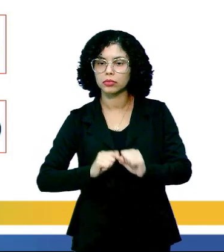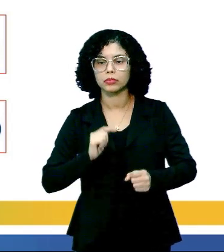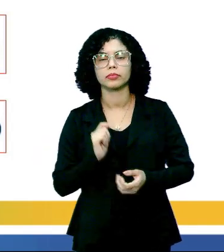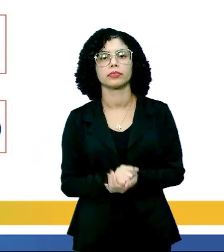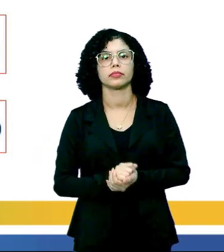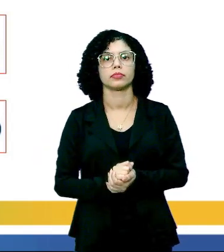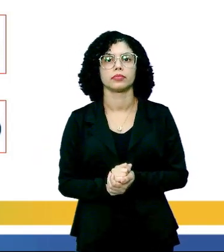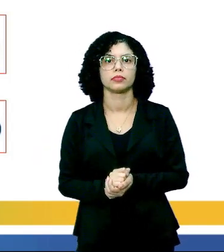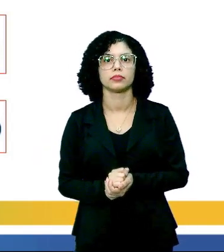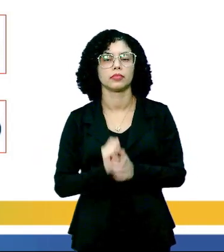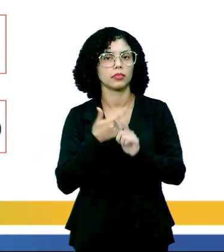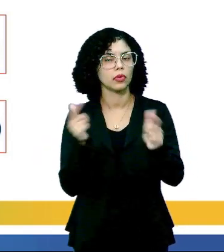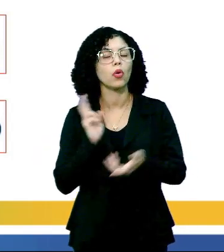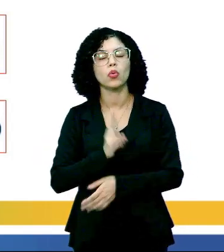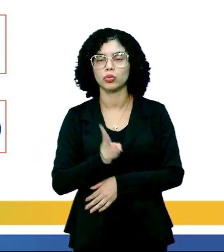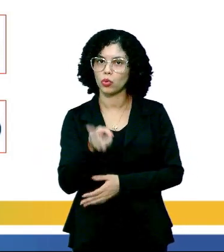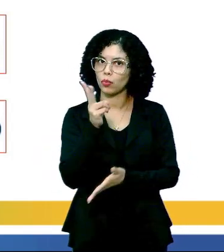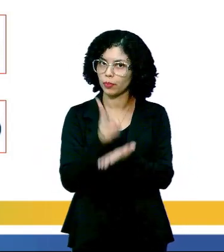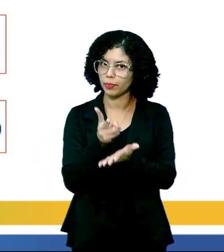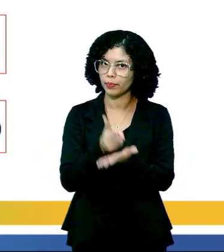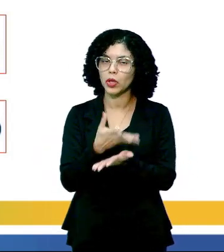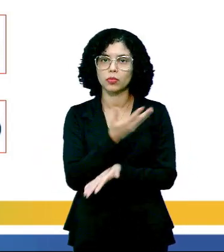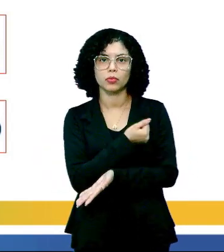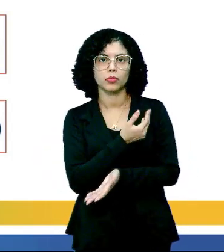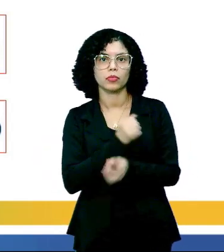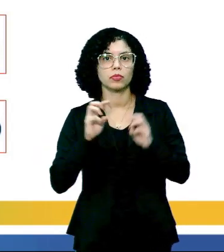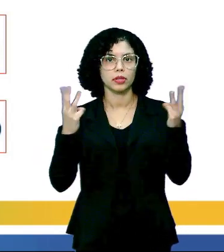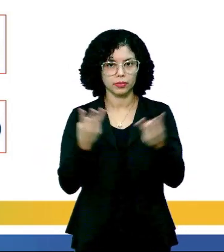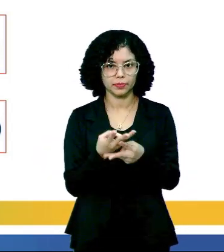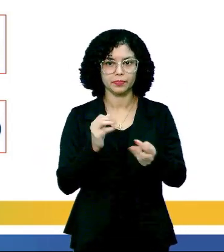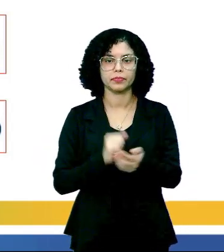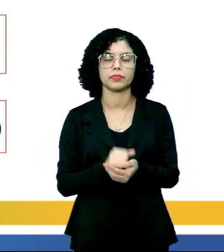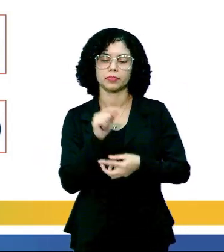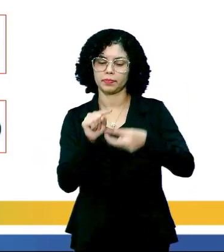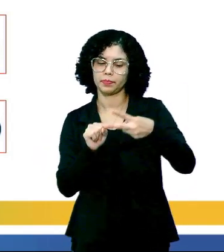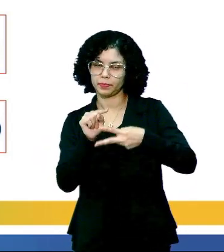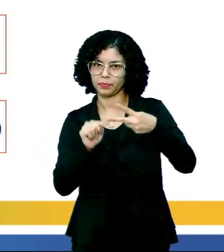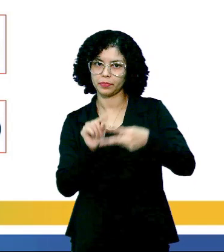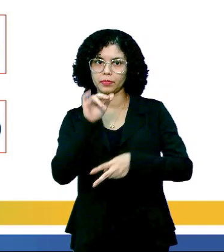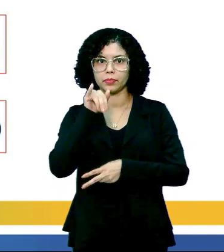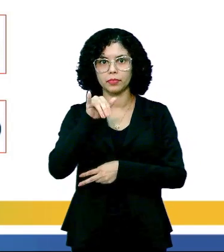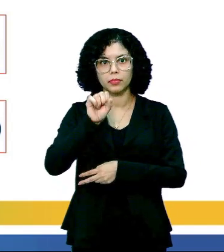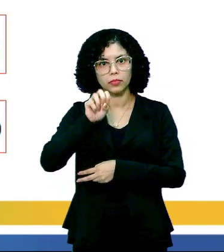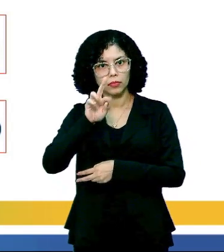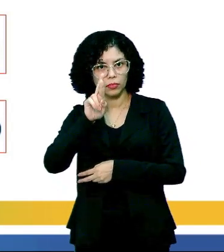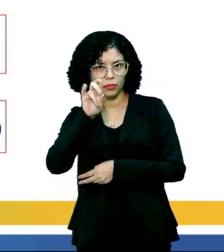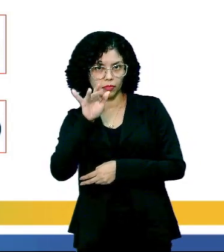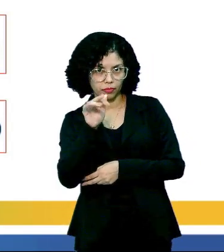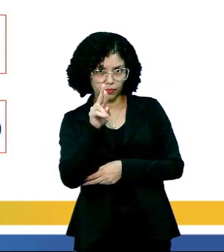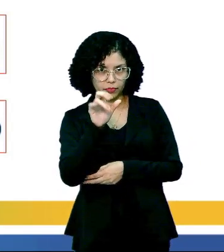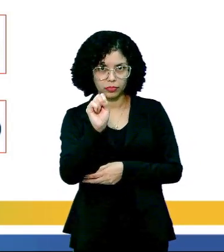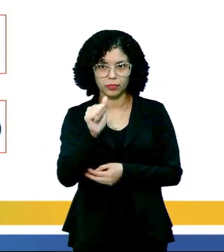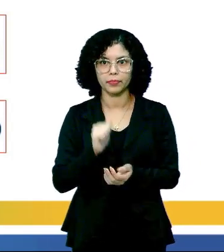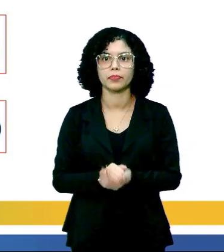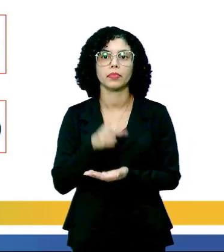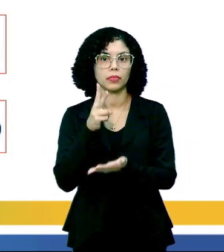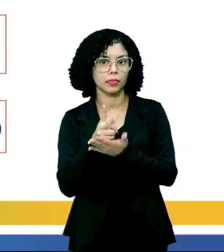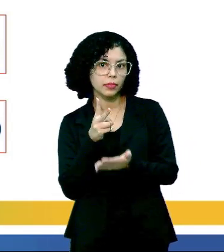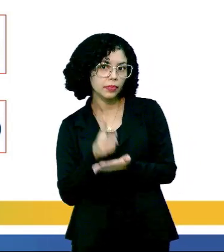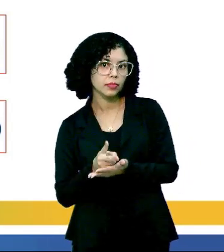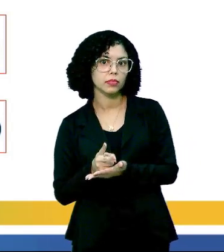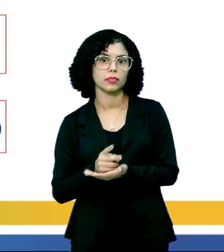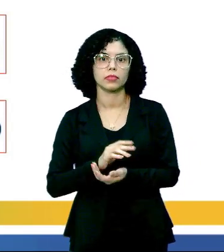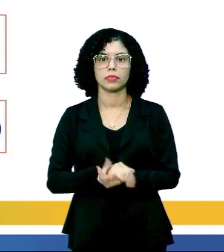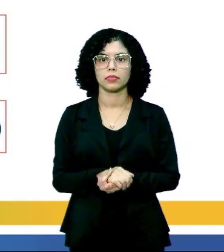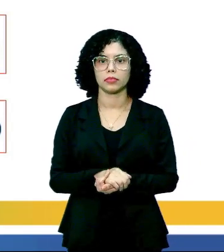aumentou o número de massa, permaneceu o mesmo. Então, esses dois elementos eles são isóbaros. A mesma coisa com o bismuto